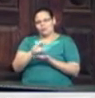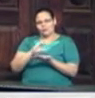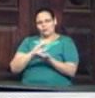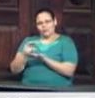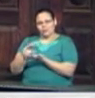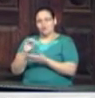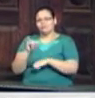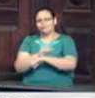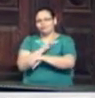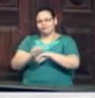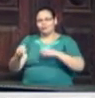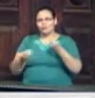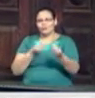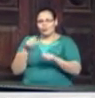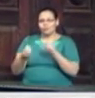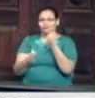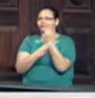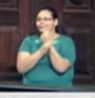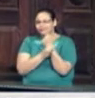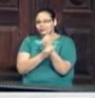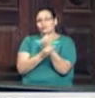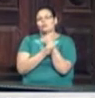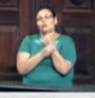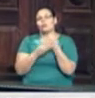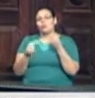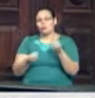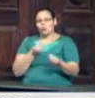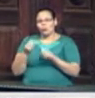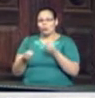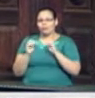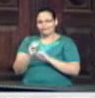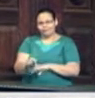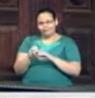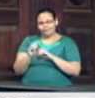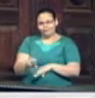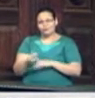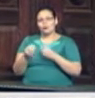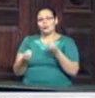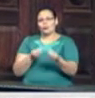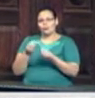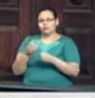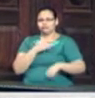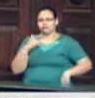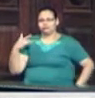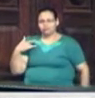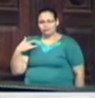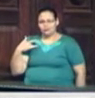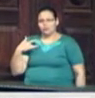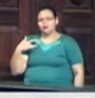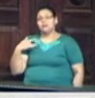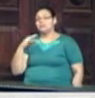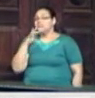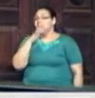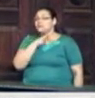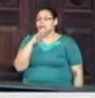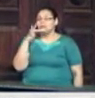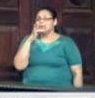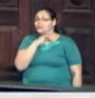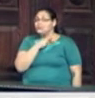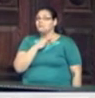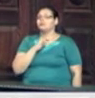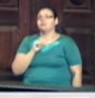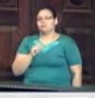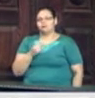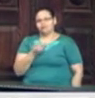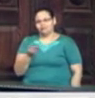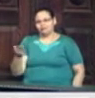áreas estratégicas como segurança, como a educação e como a saúde. Isso significa, senhoras e